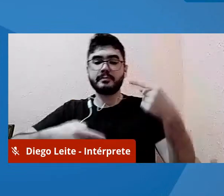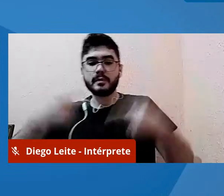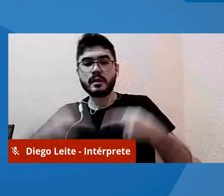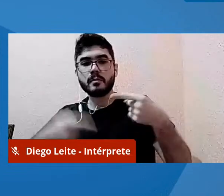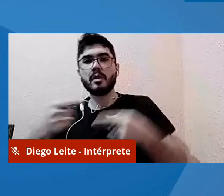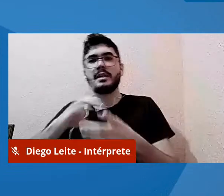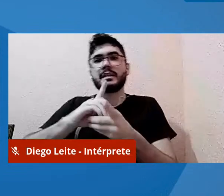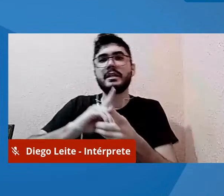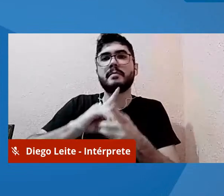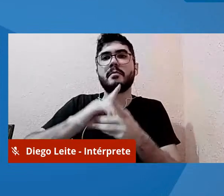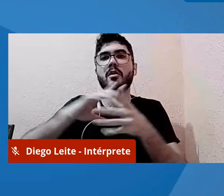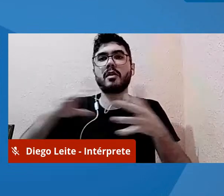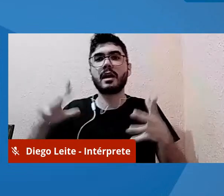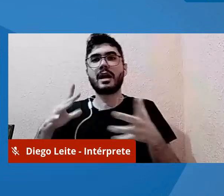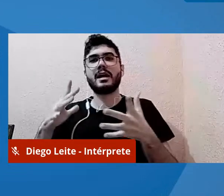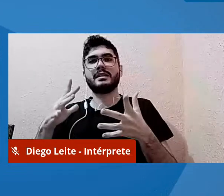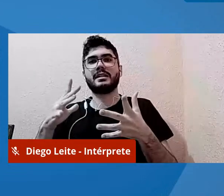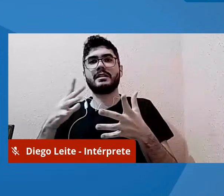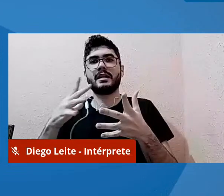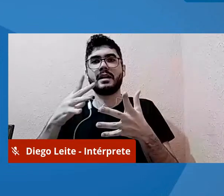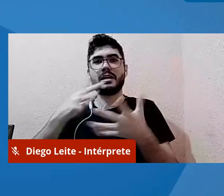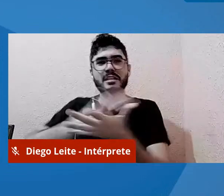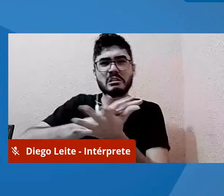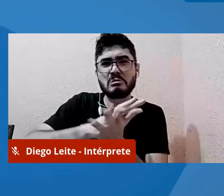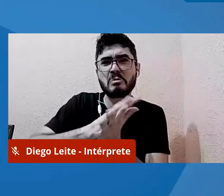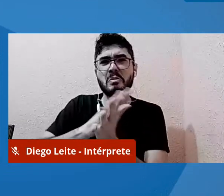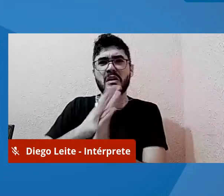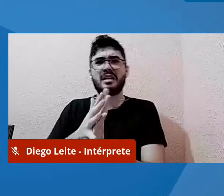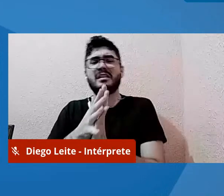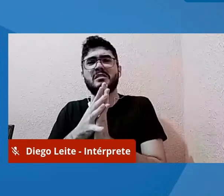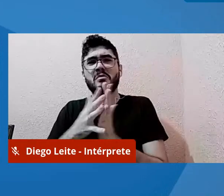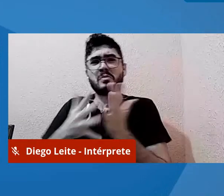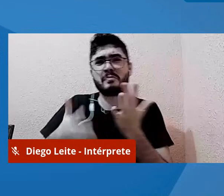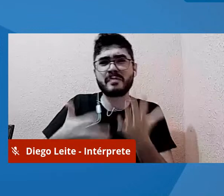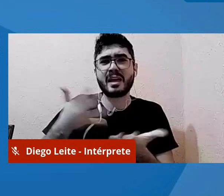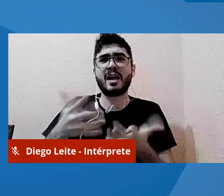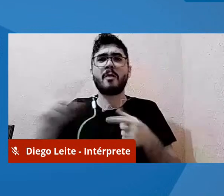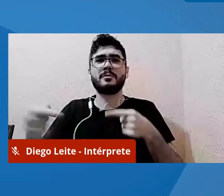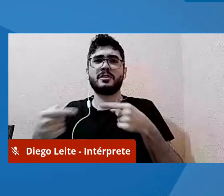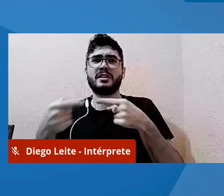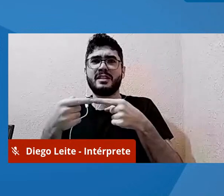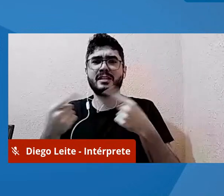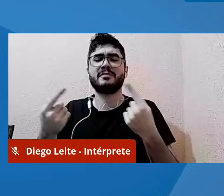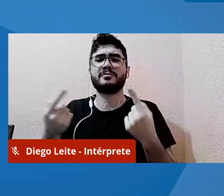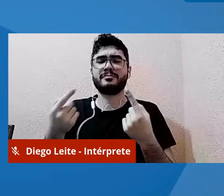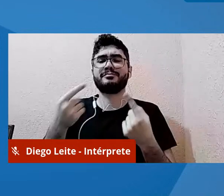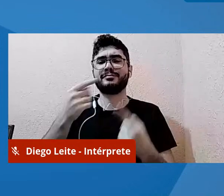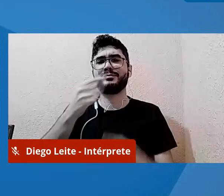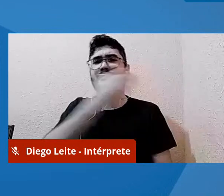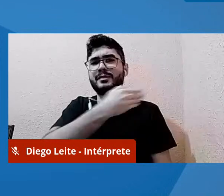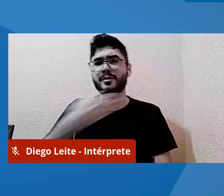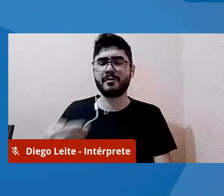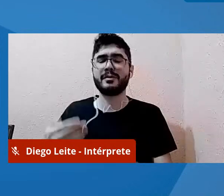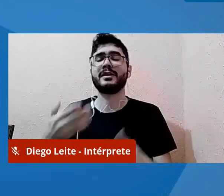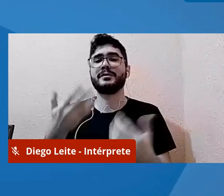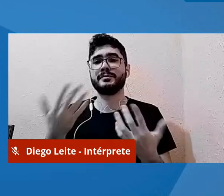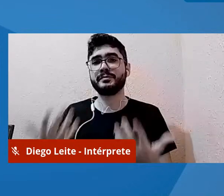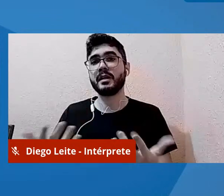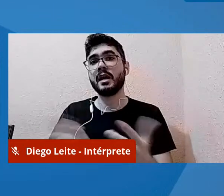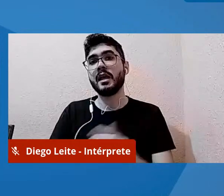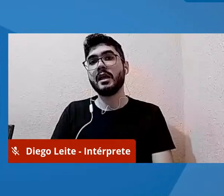estimulado por esses governos. O Trump, não é que ele organizou o assassinato de